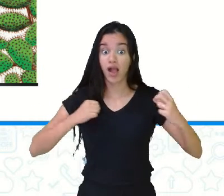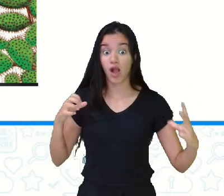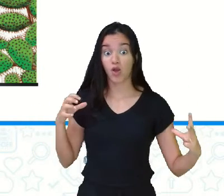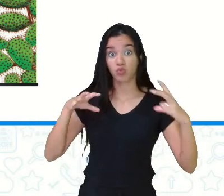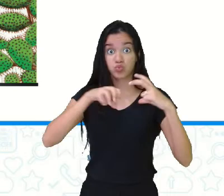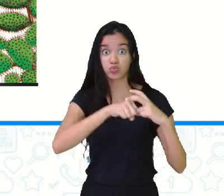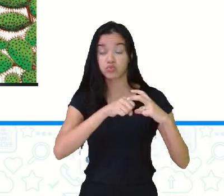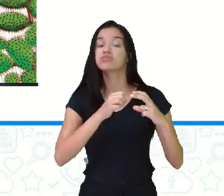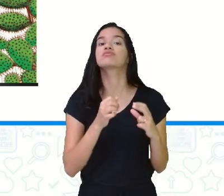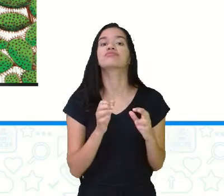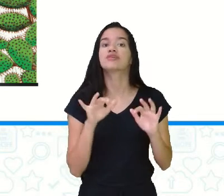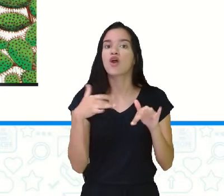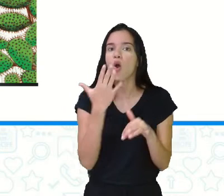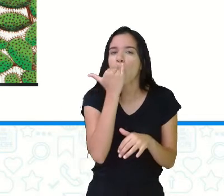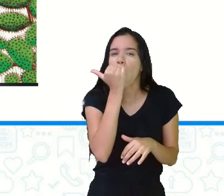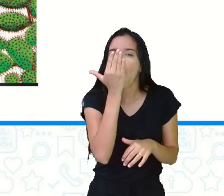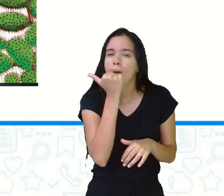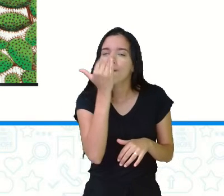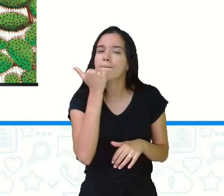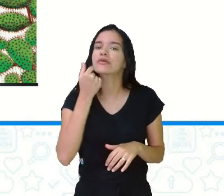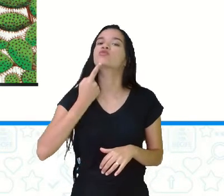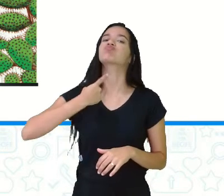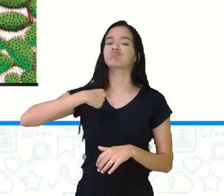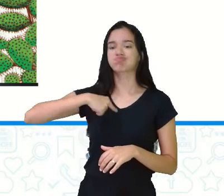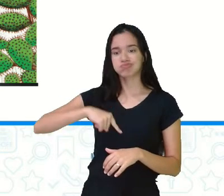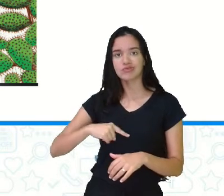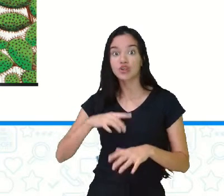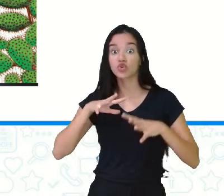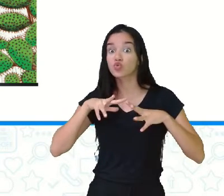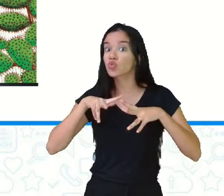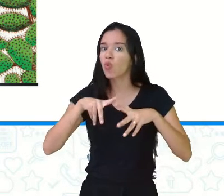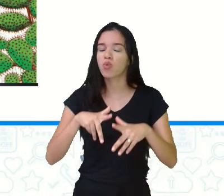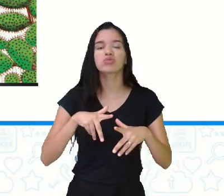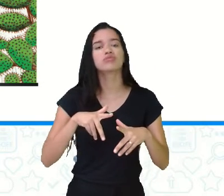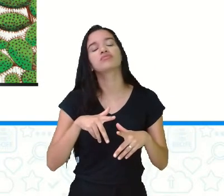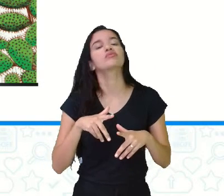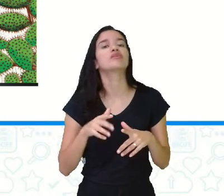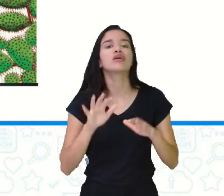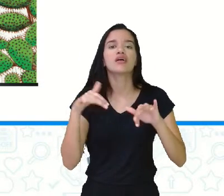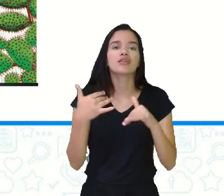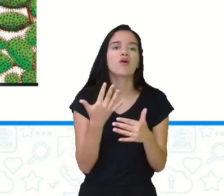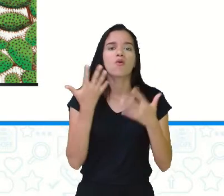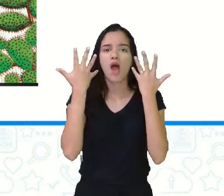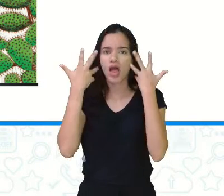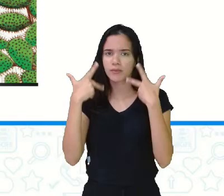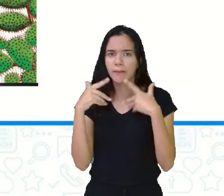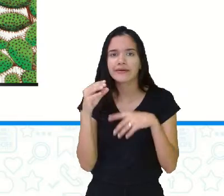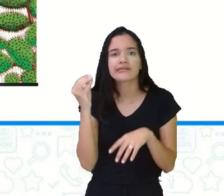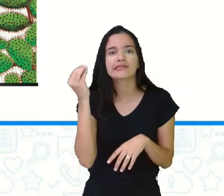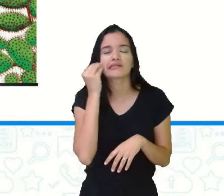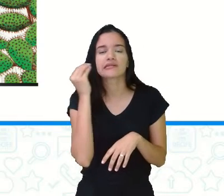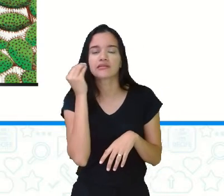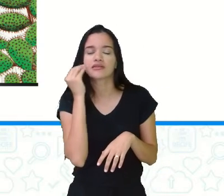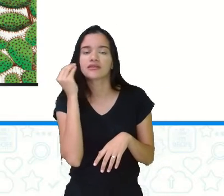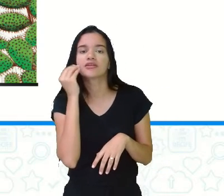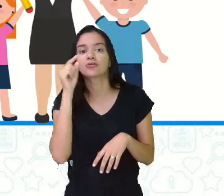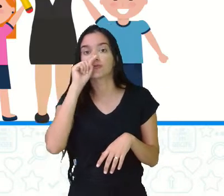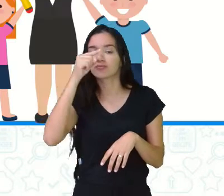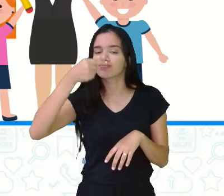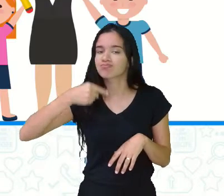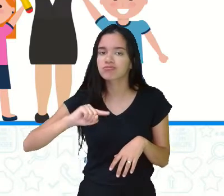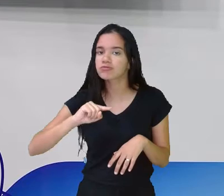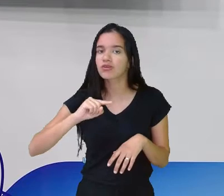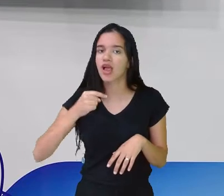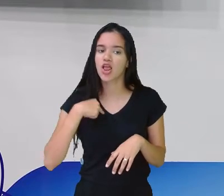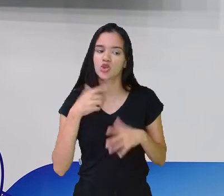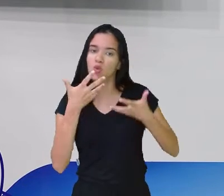que, mesmo sentindo inveja, nenhum bicho nunca mais tentou imitar o elefante para ficar com